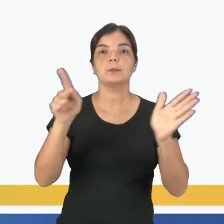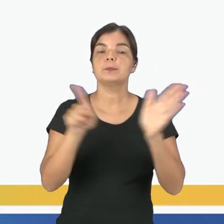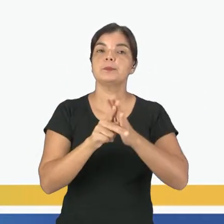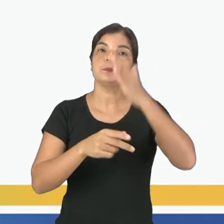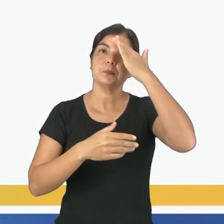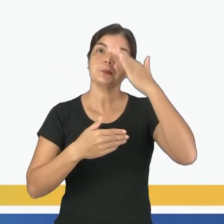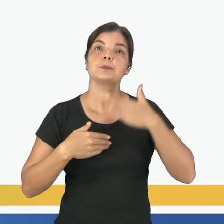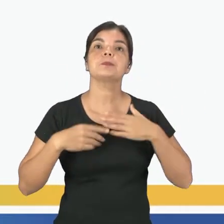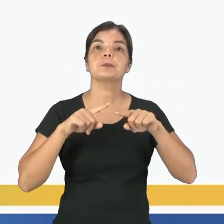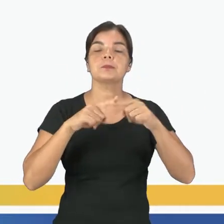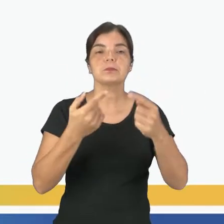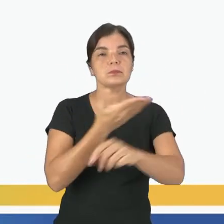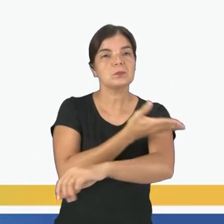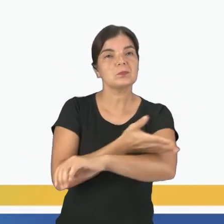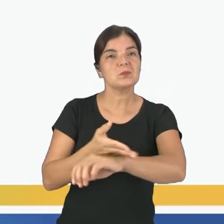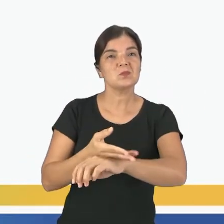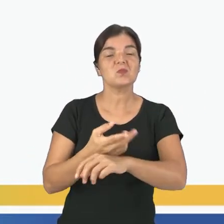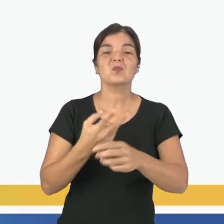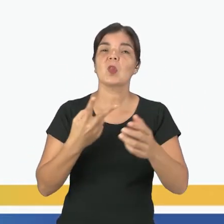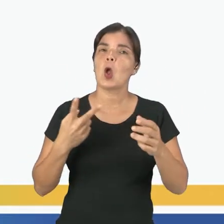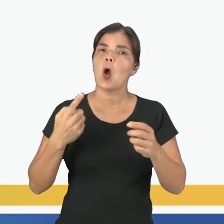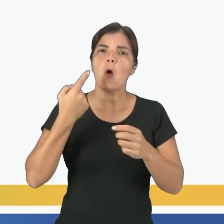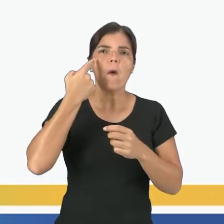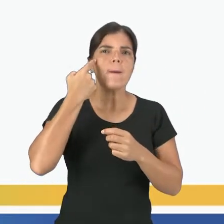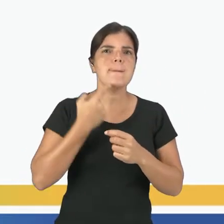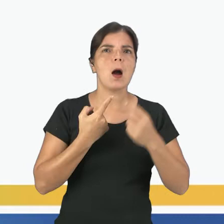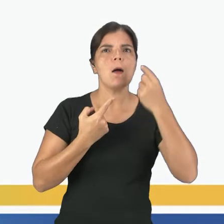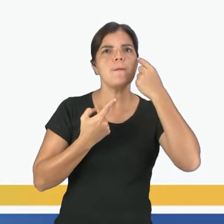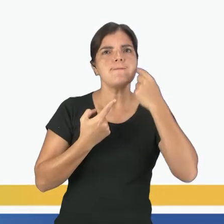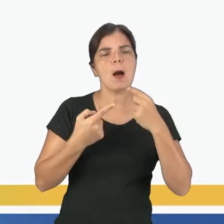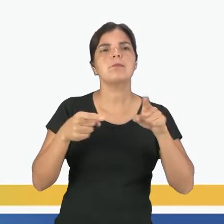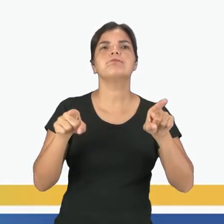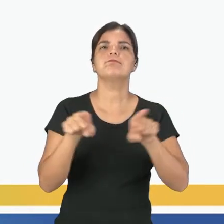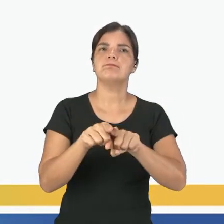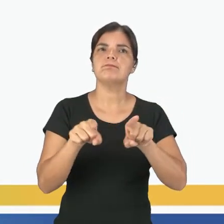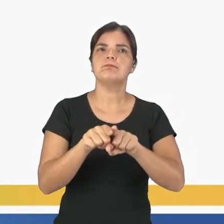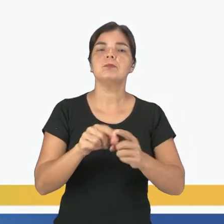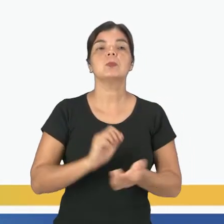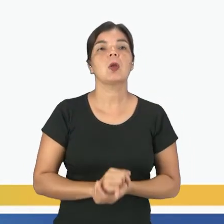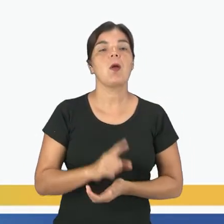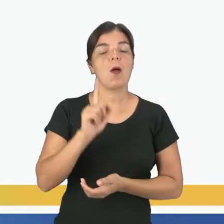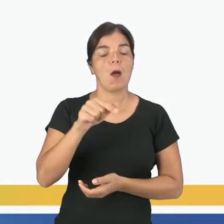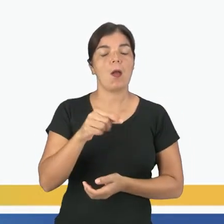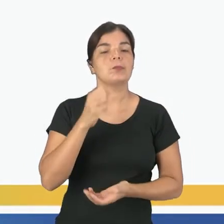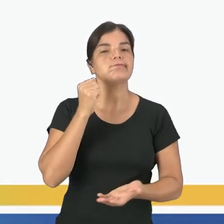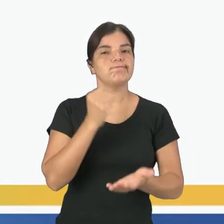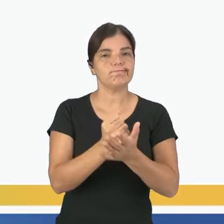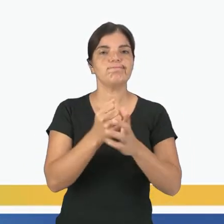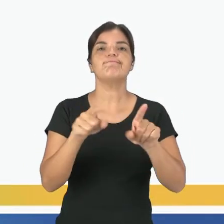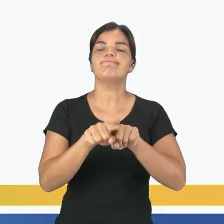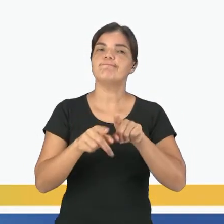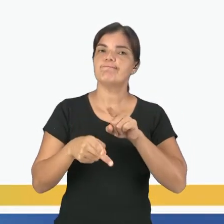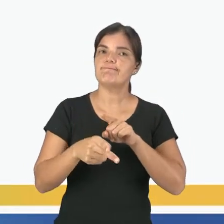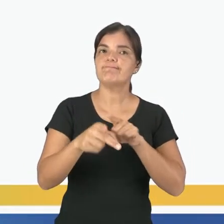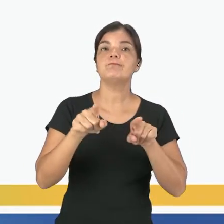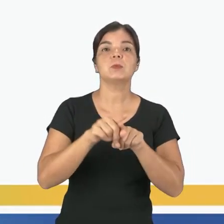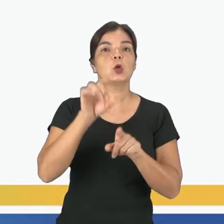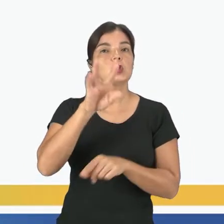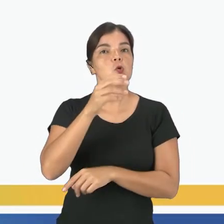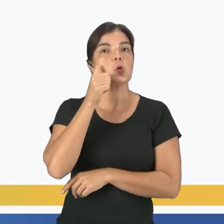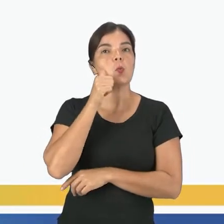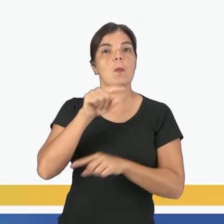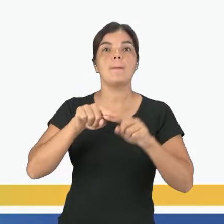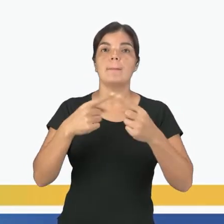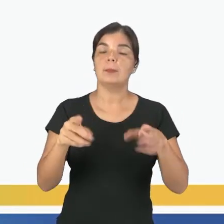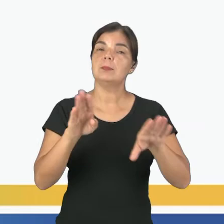corporal. Mas eles costumam cortar e aí faz uma cicatriz. E isso é uma marca registrada. Não só as